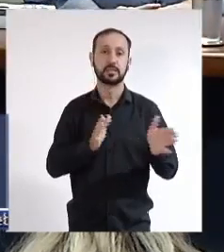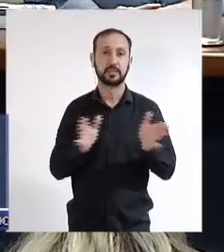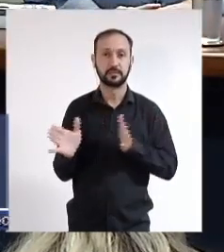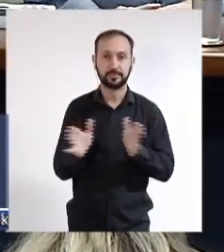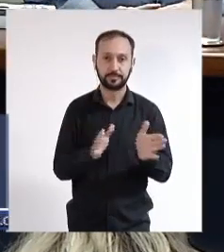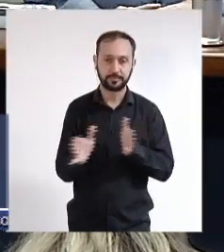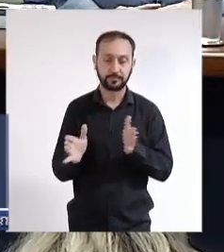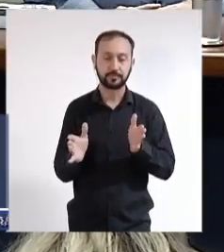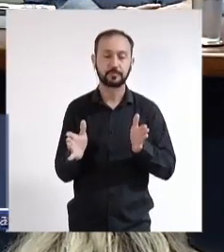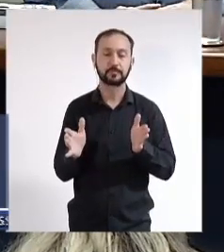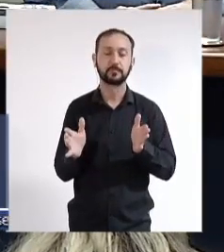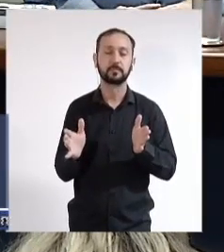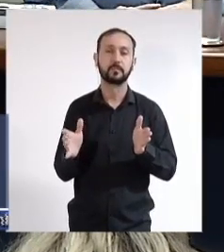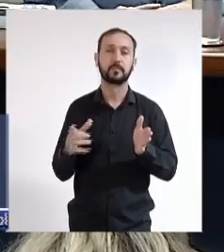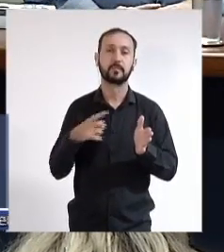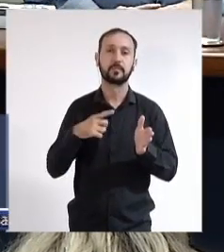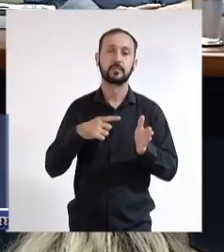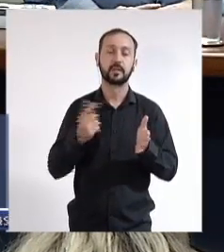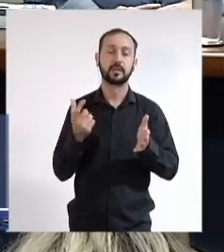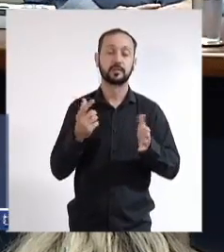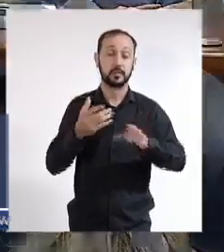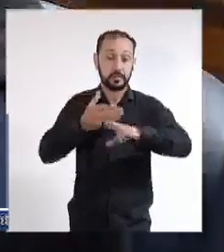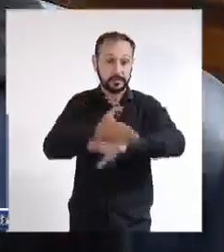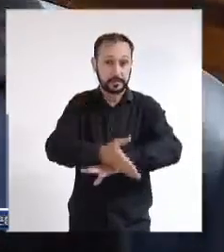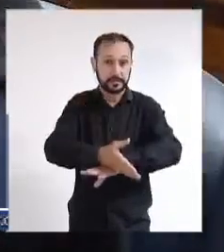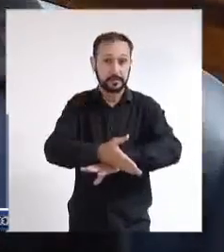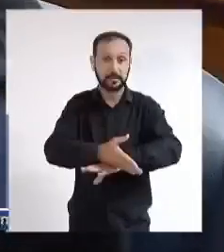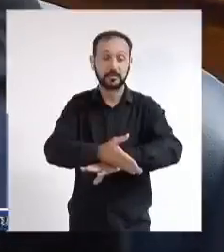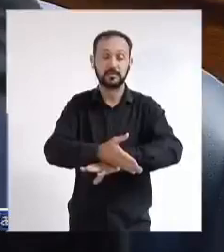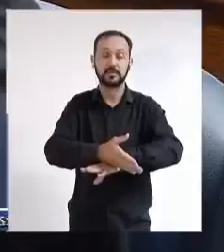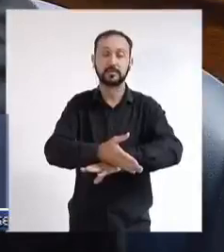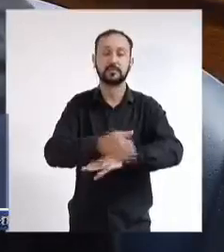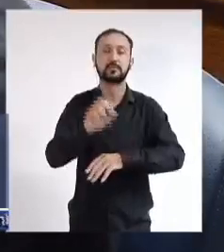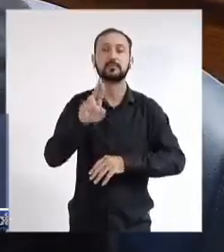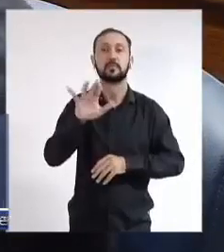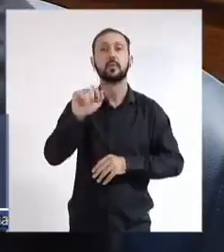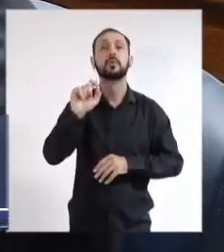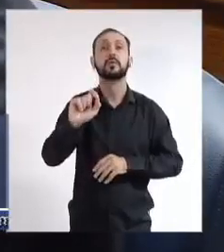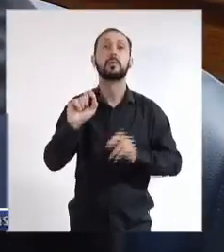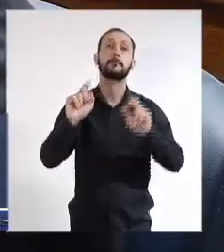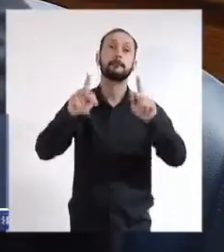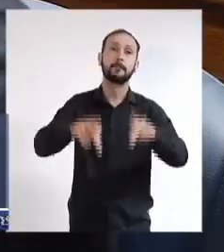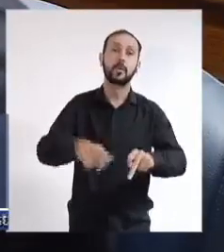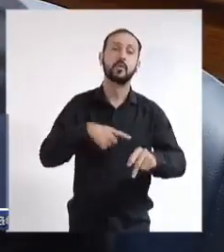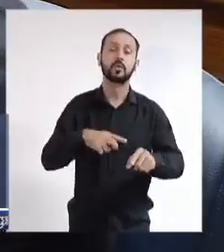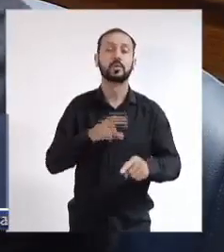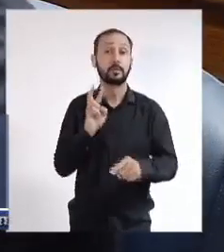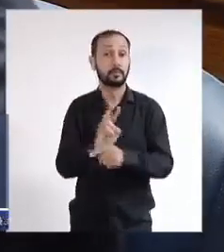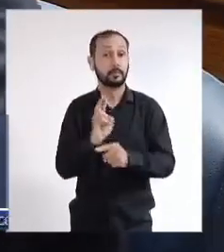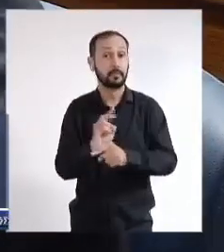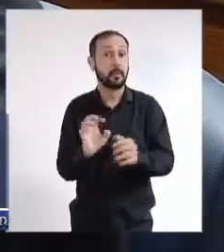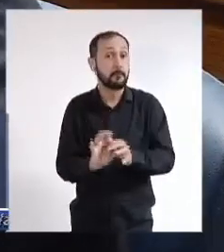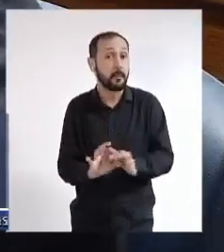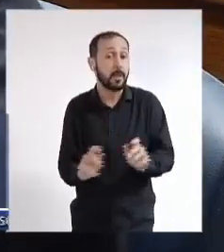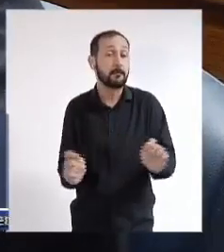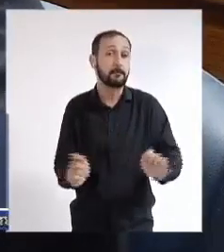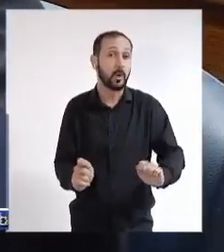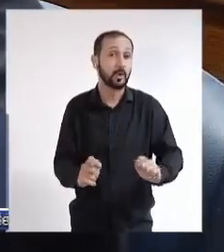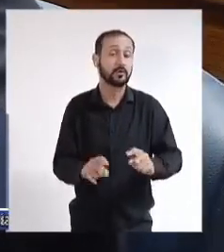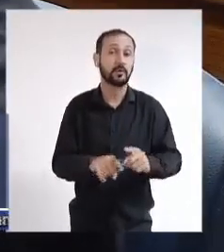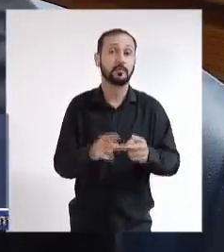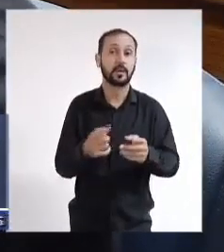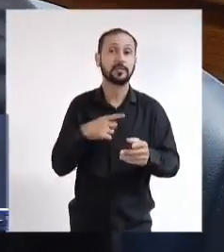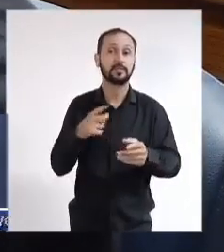essas unidades de conservação dentro daquilo que o uso público que o plano de manejo permite mais que as